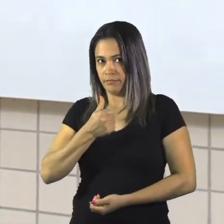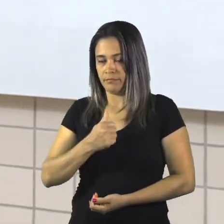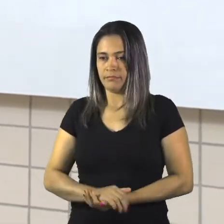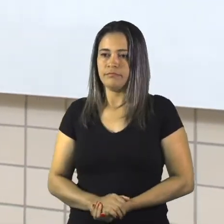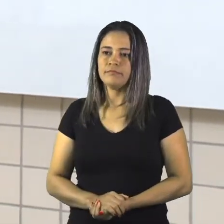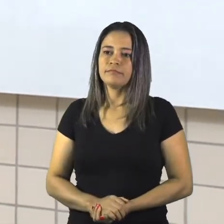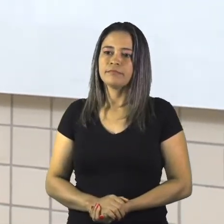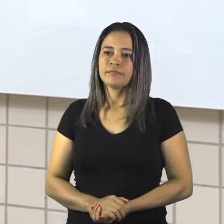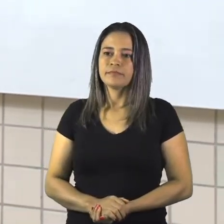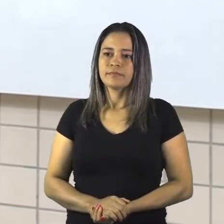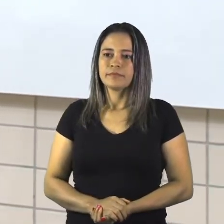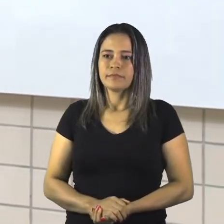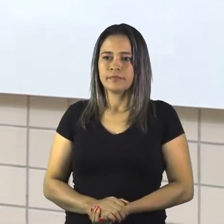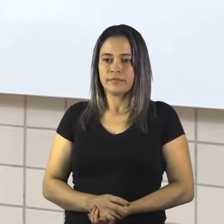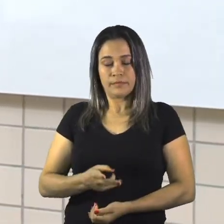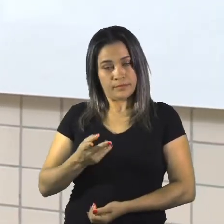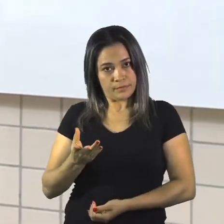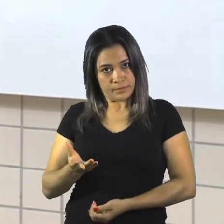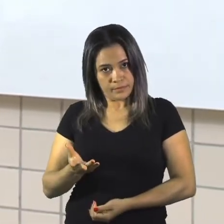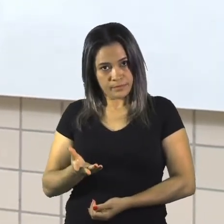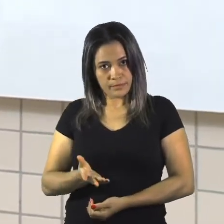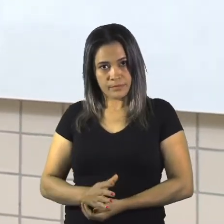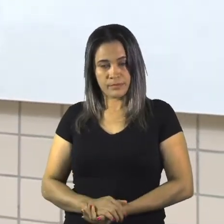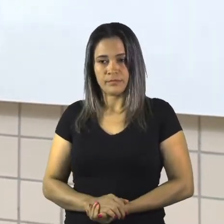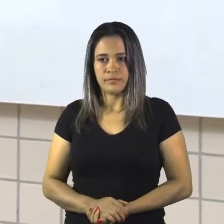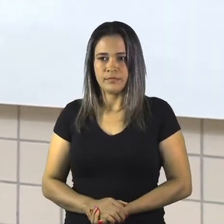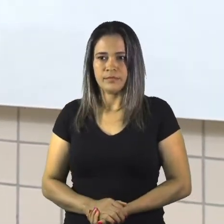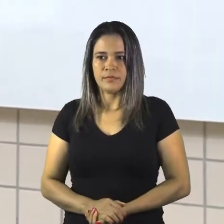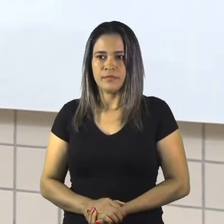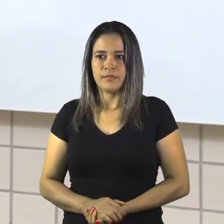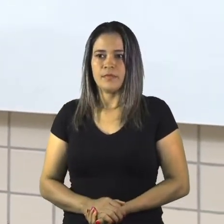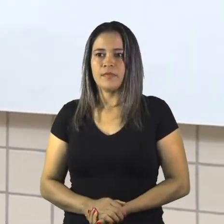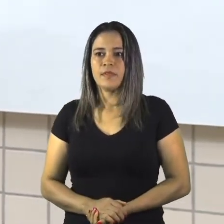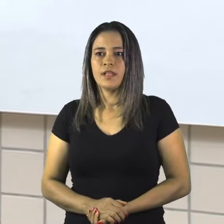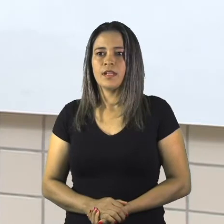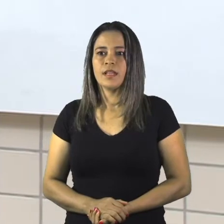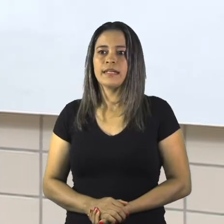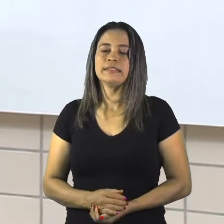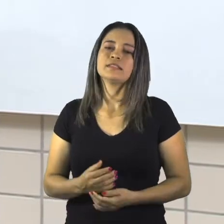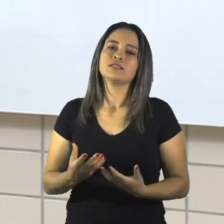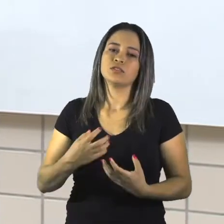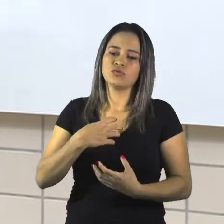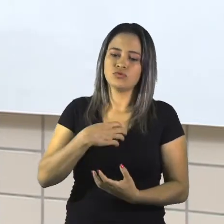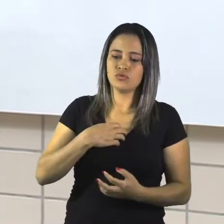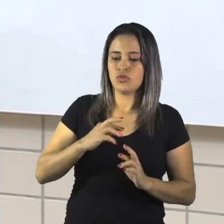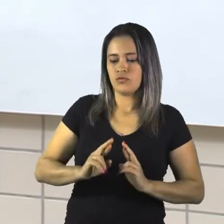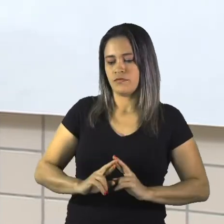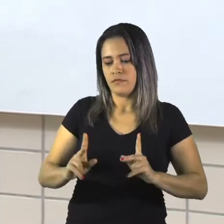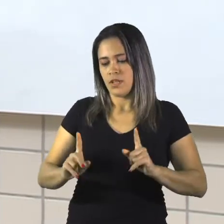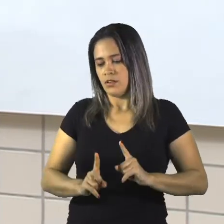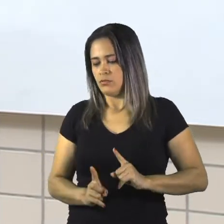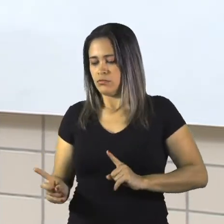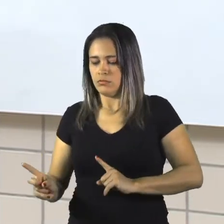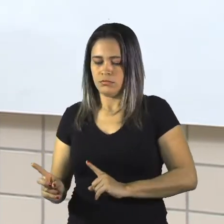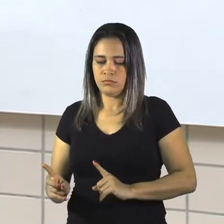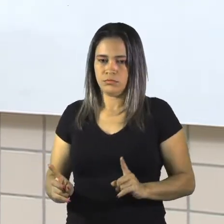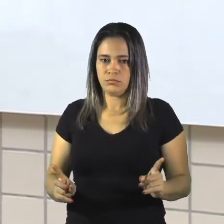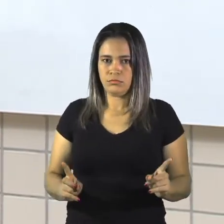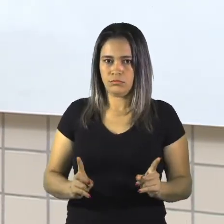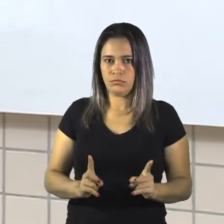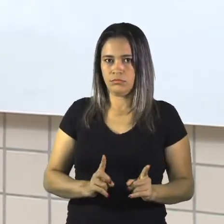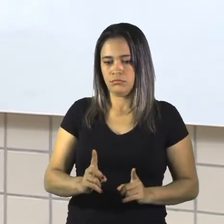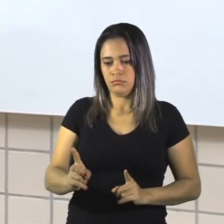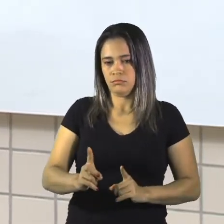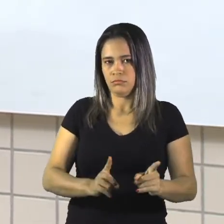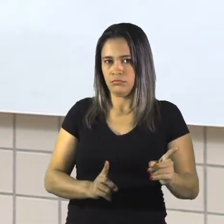olha só o que eu falei para vocês. Sentido é diferente de direção. O sentido horizontal ou vertical